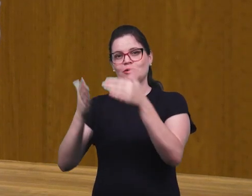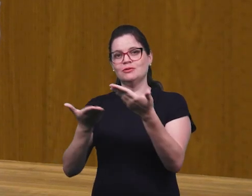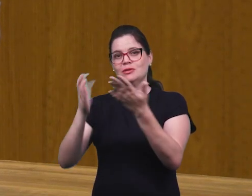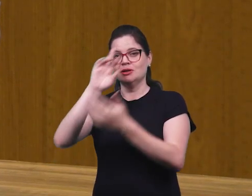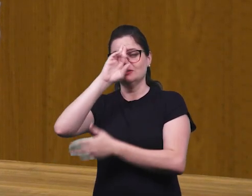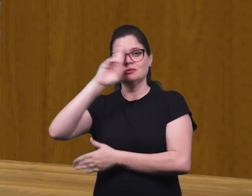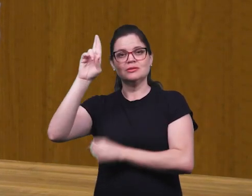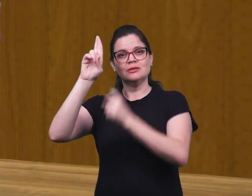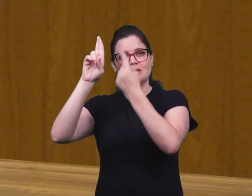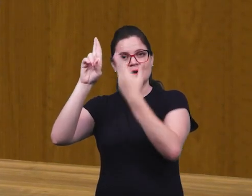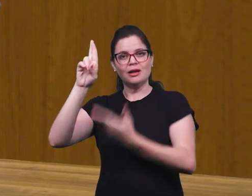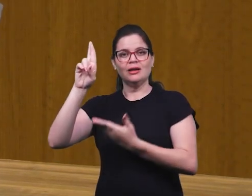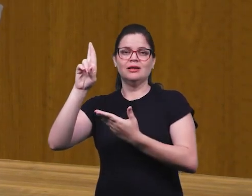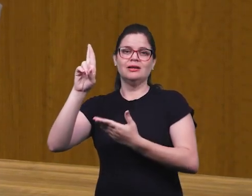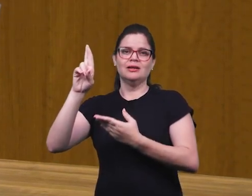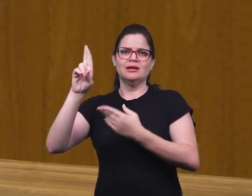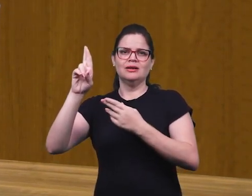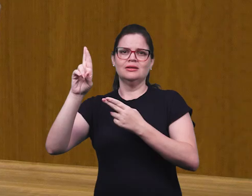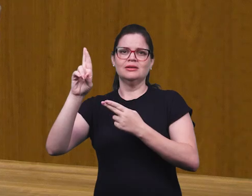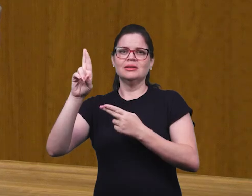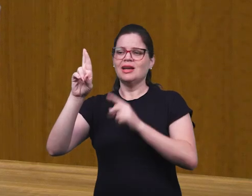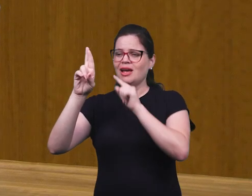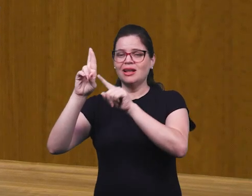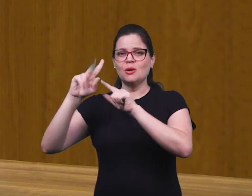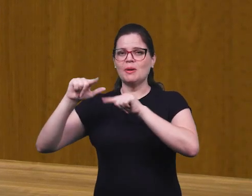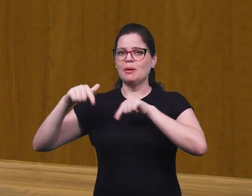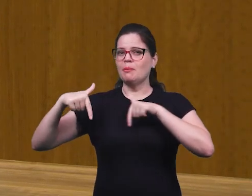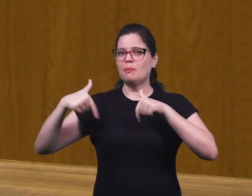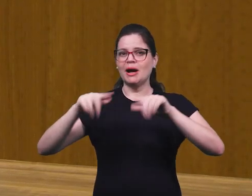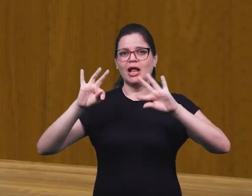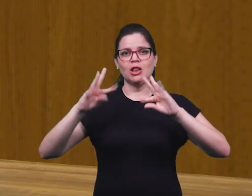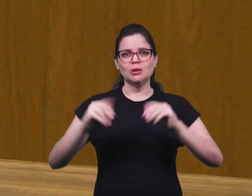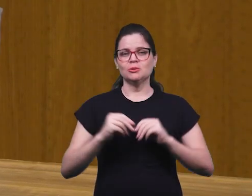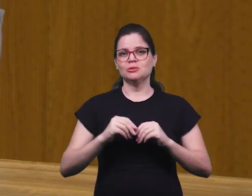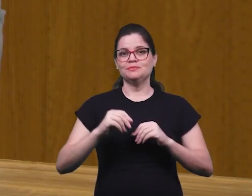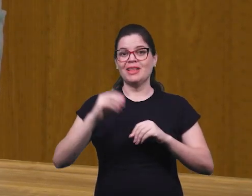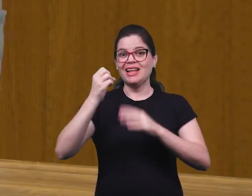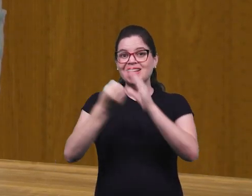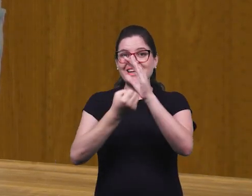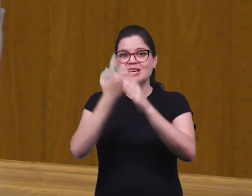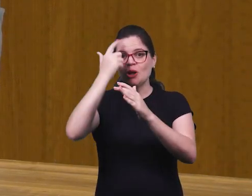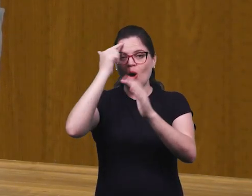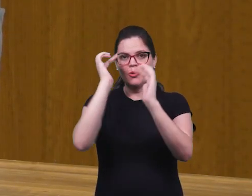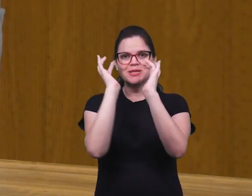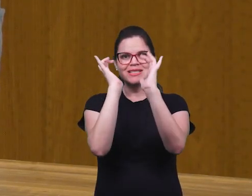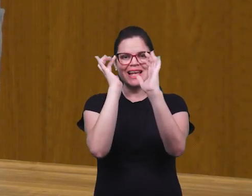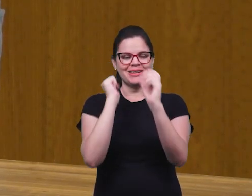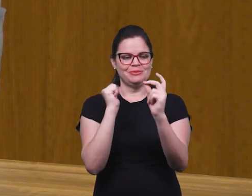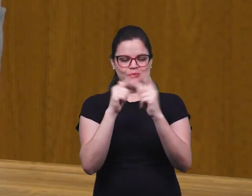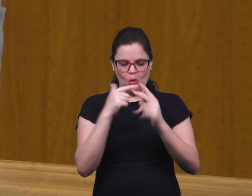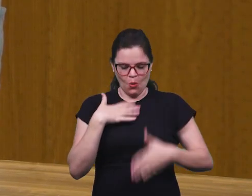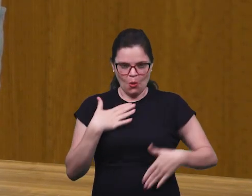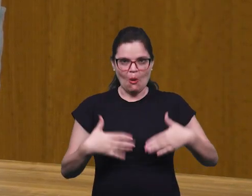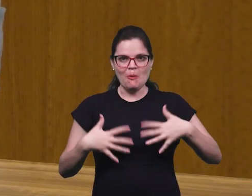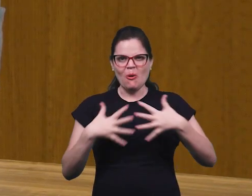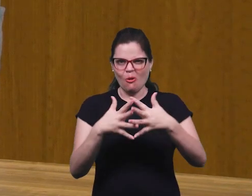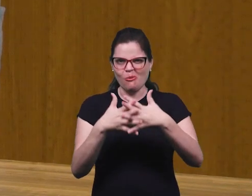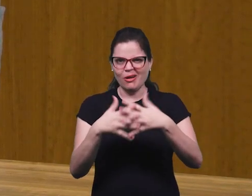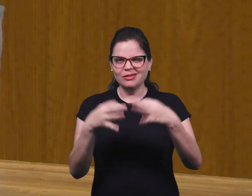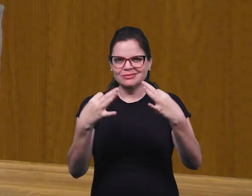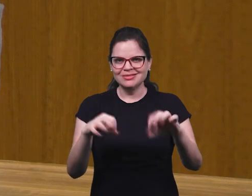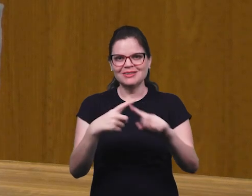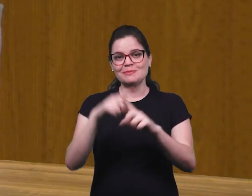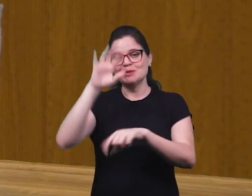bendizendo esse Deus que fez tudo o que nós falamos aqui. Desde o cérebro, desde tudo que está na obra criadora, mas ele também criou